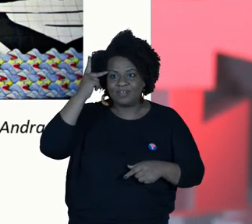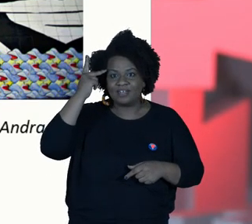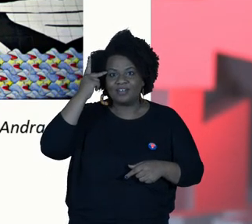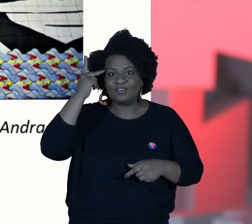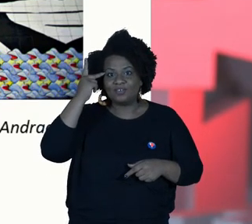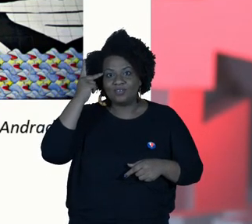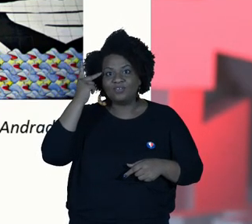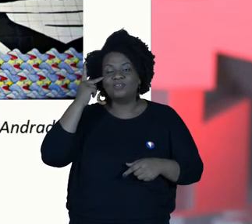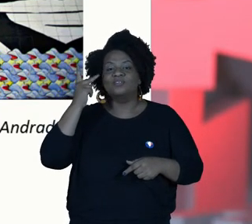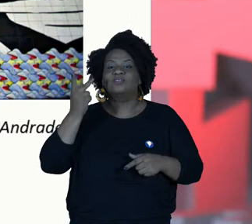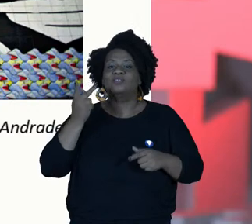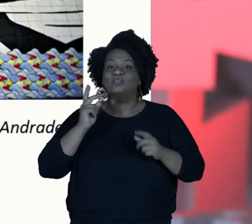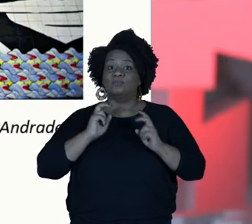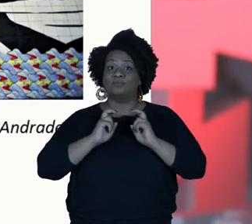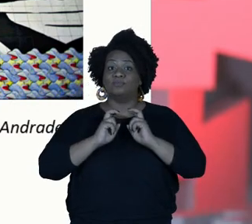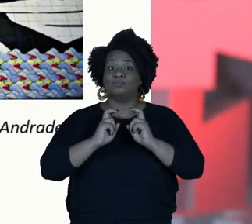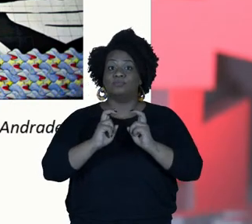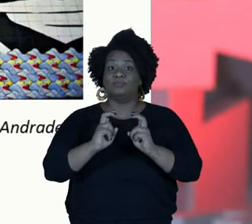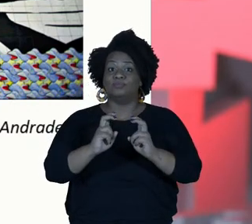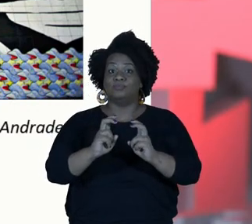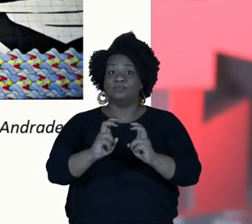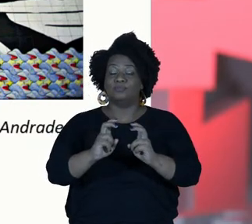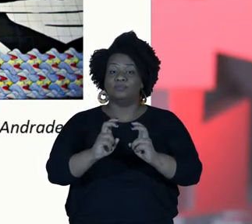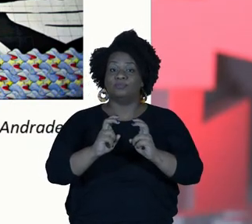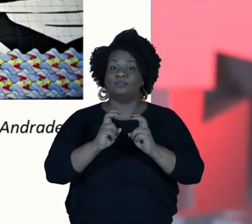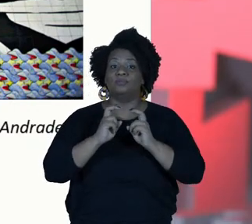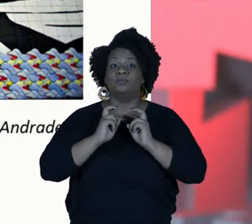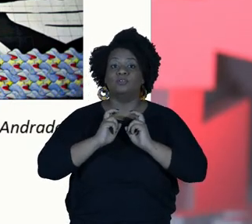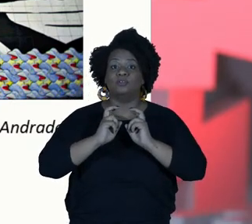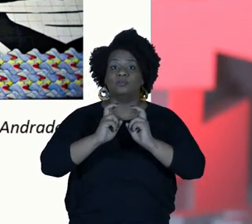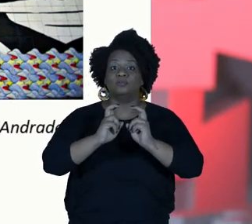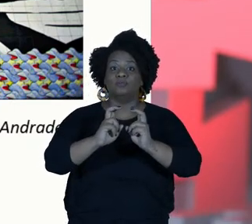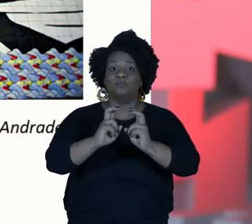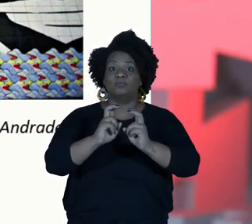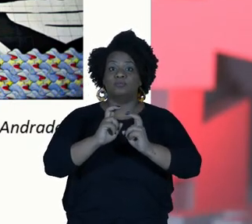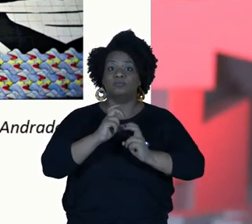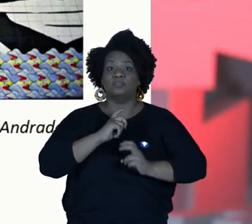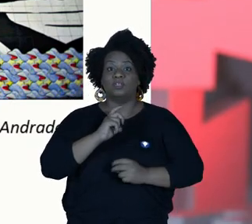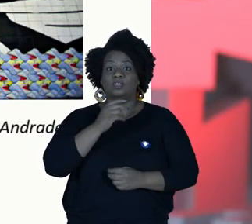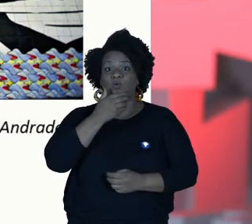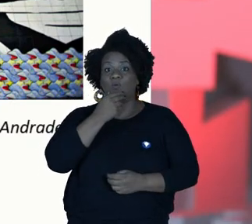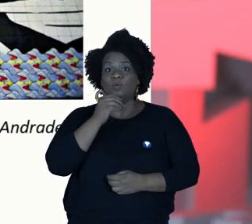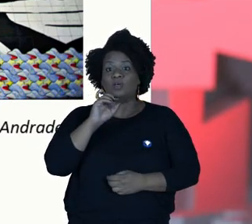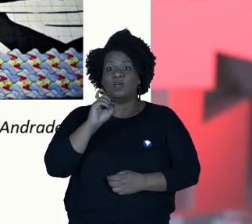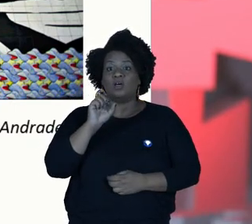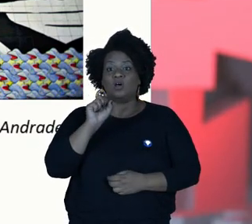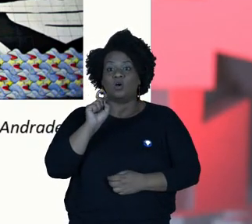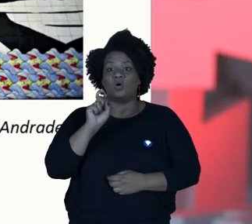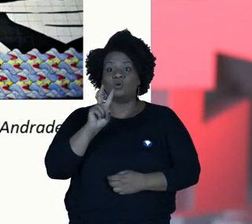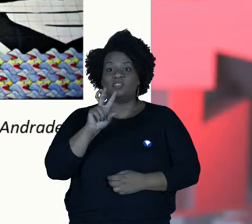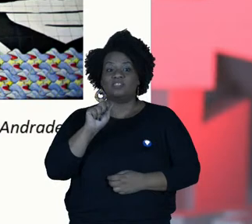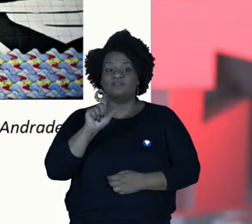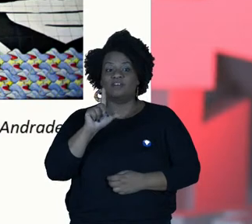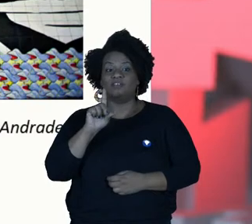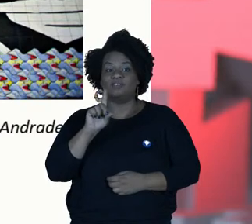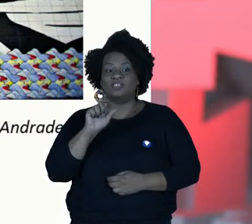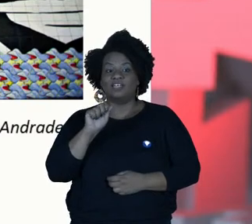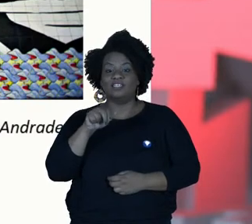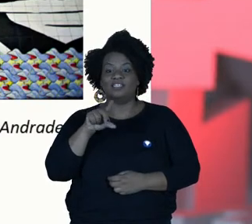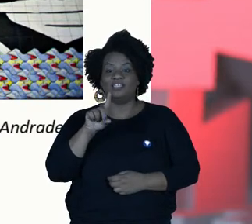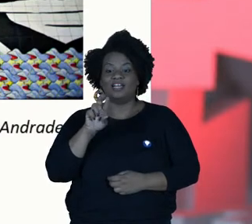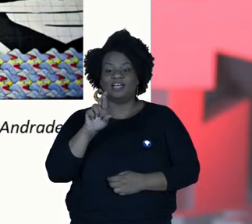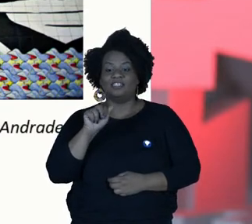República, chamado Momento Antropofágico com Oswald de Andrade. É de 1990 e de